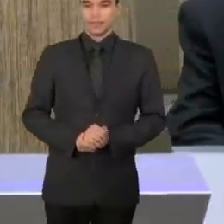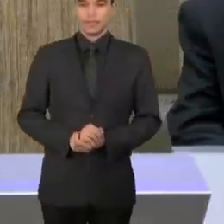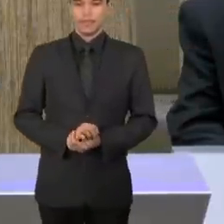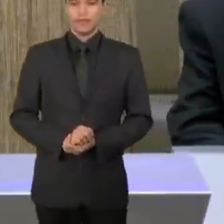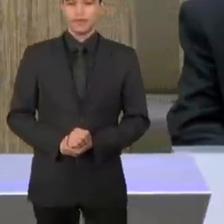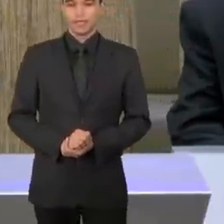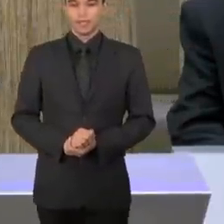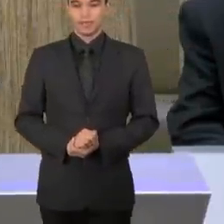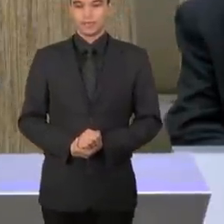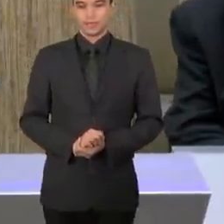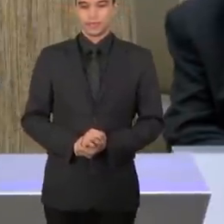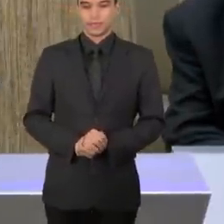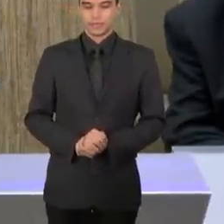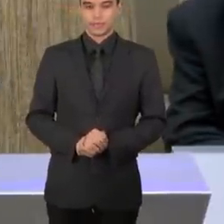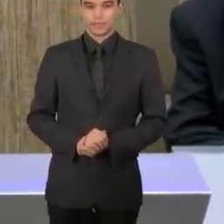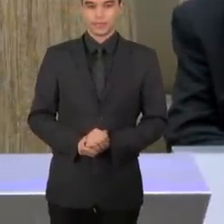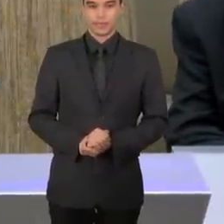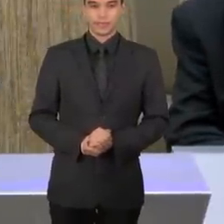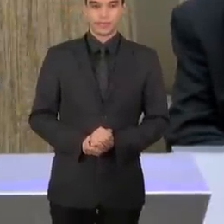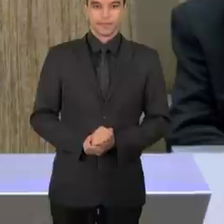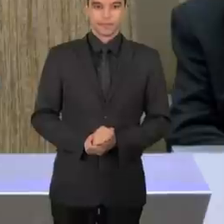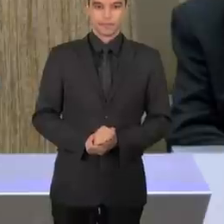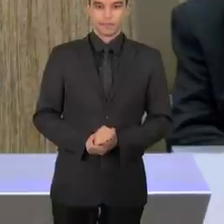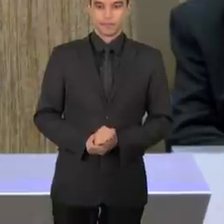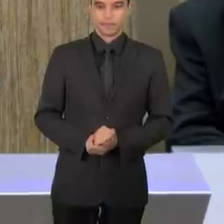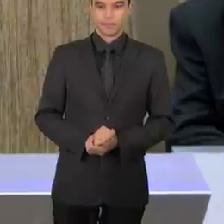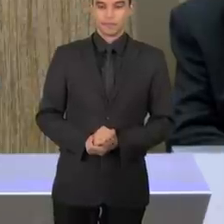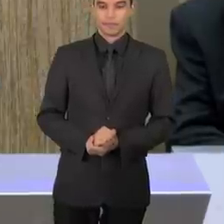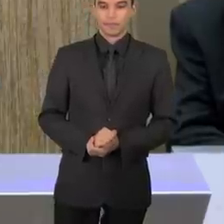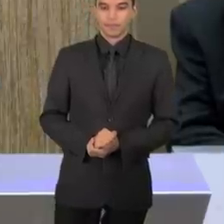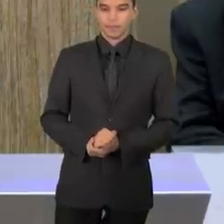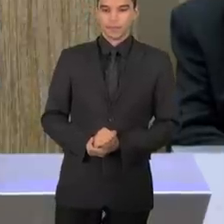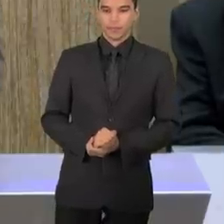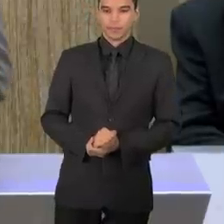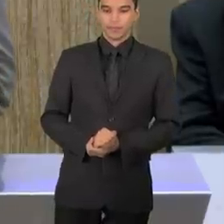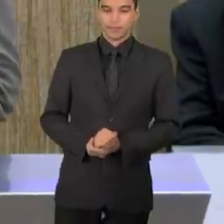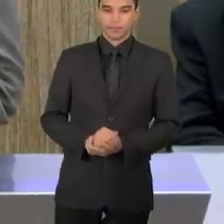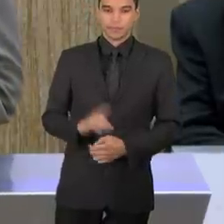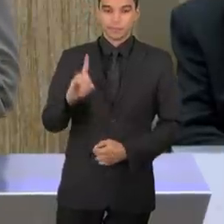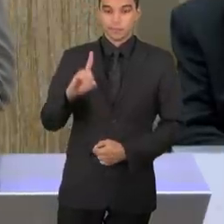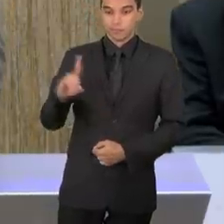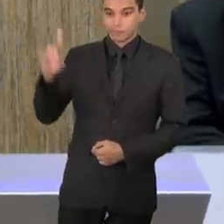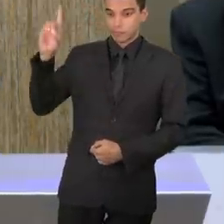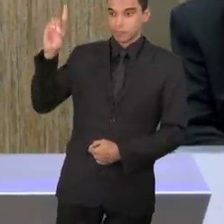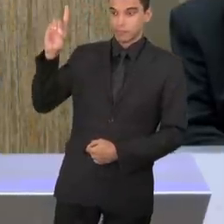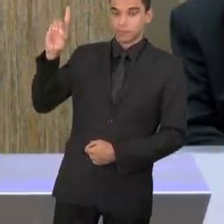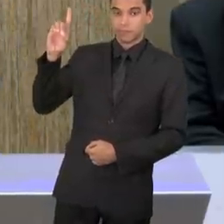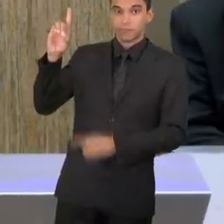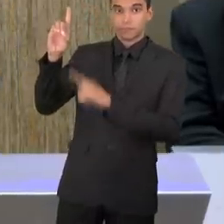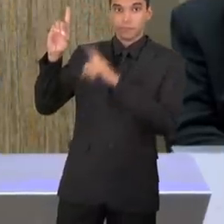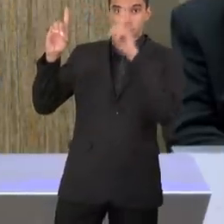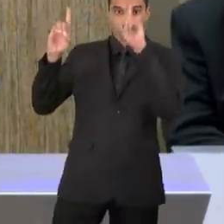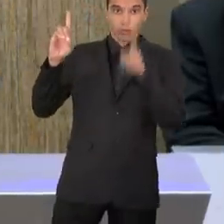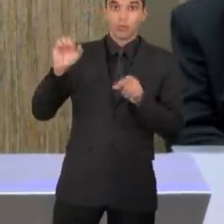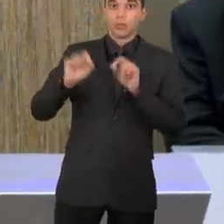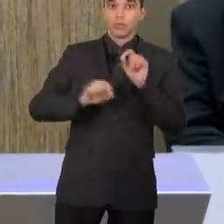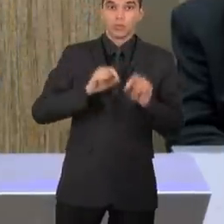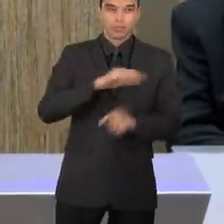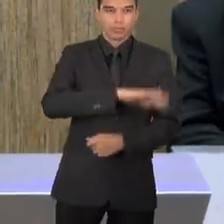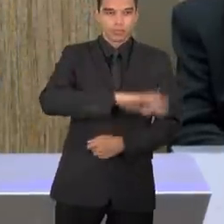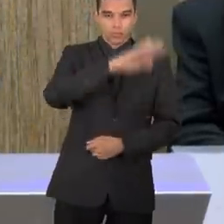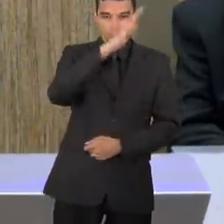com Deus. E quando Deus se manifestou ali, com aquele zumbido